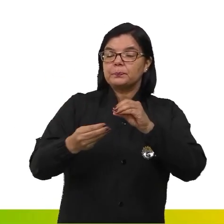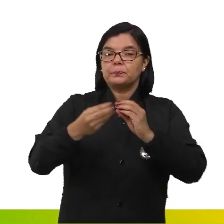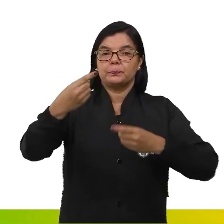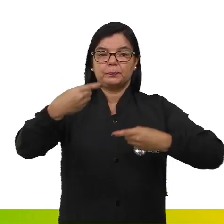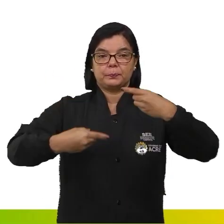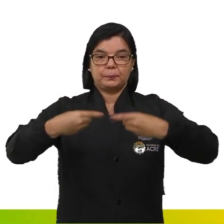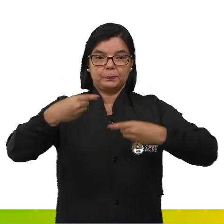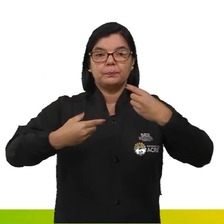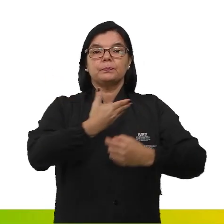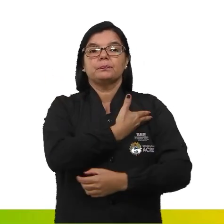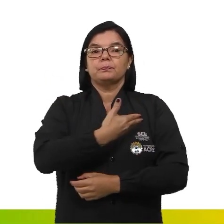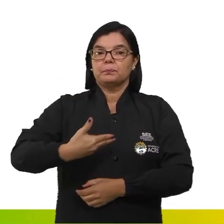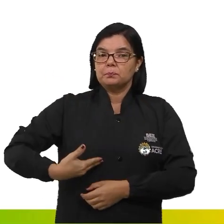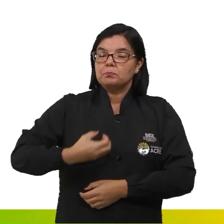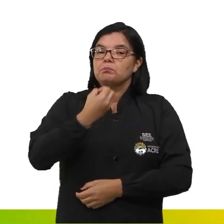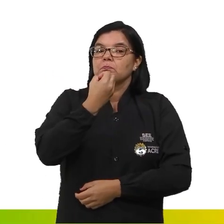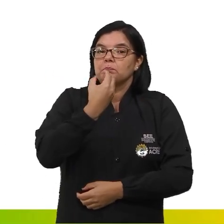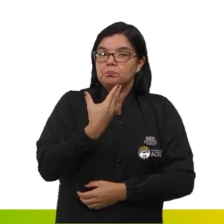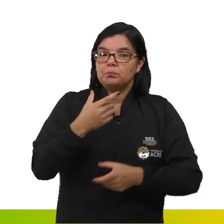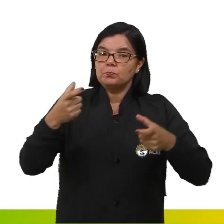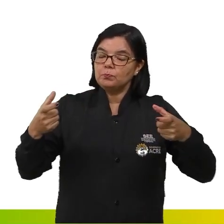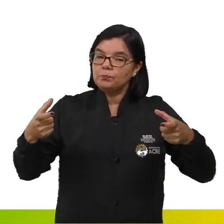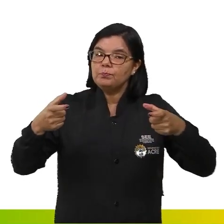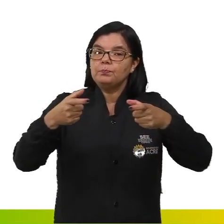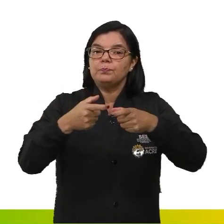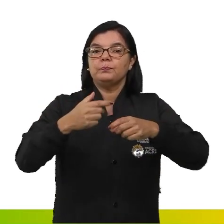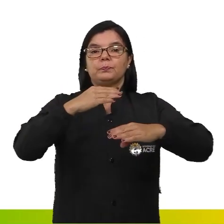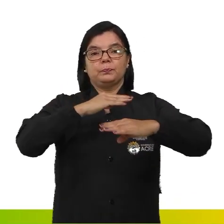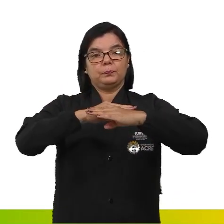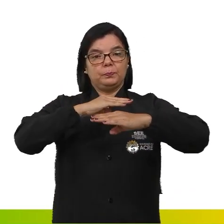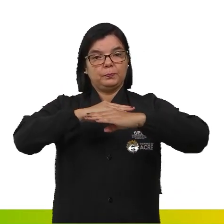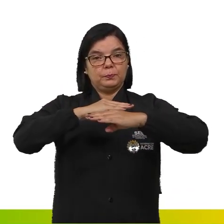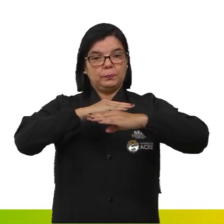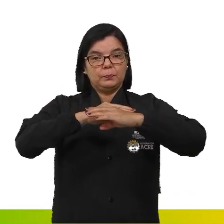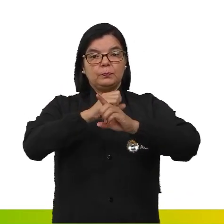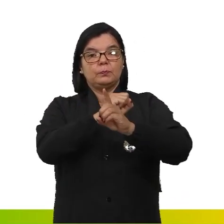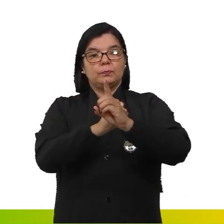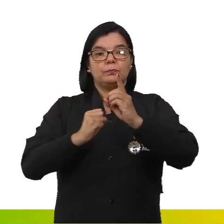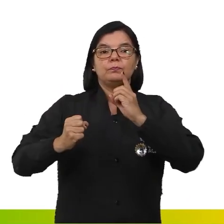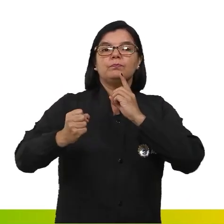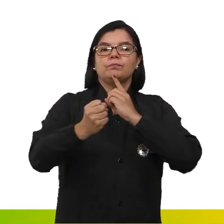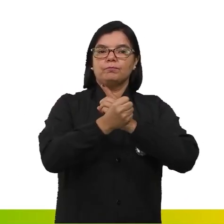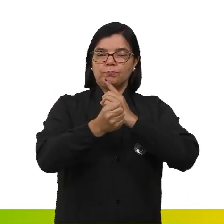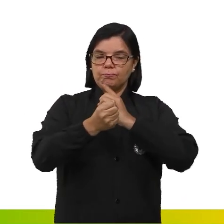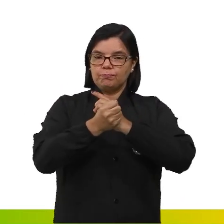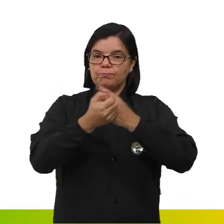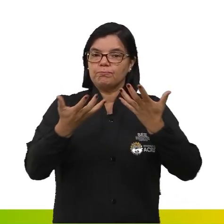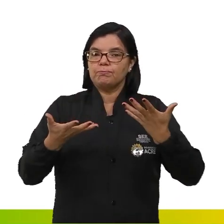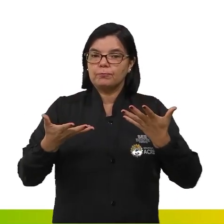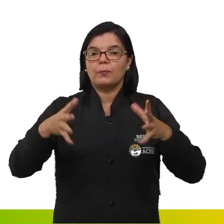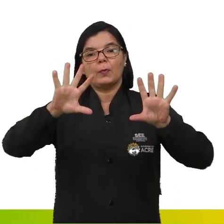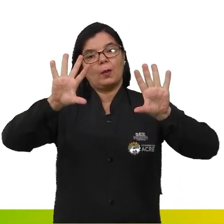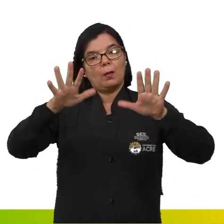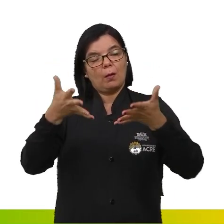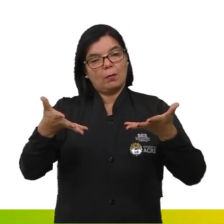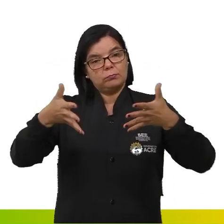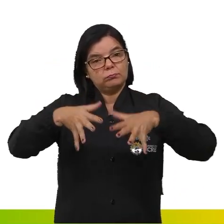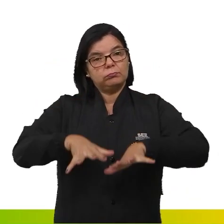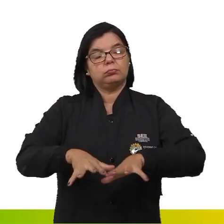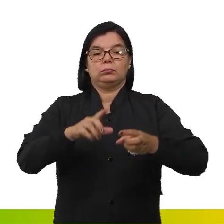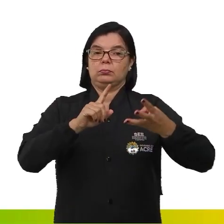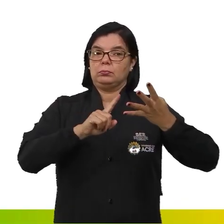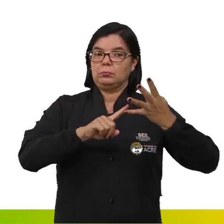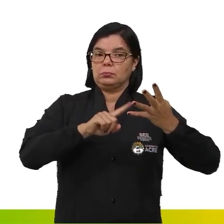Implementar políticas públicas eficazes para reduzir desigualdades sociais e promover a inclusão.